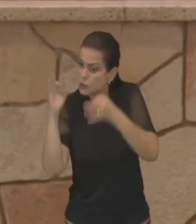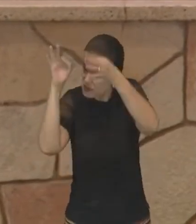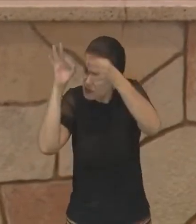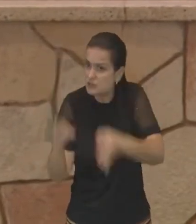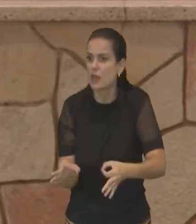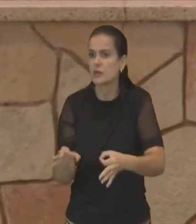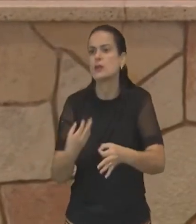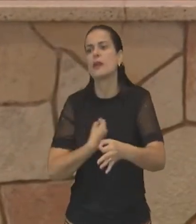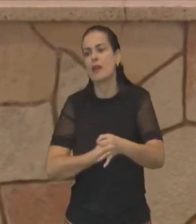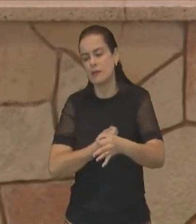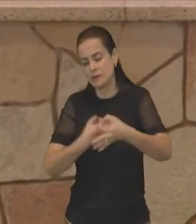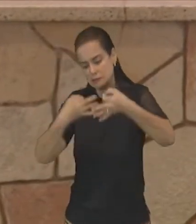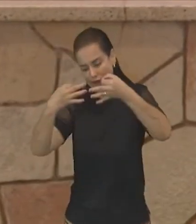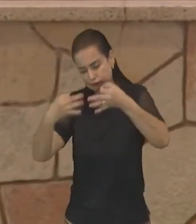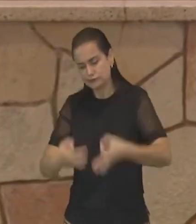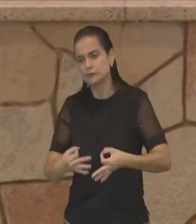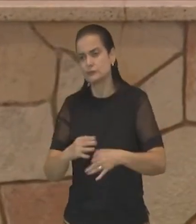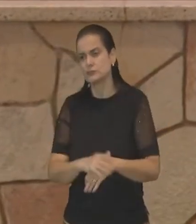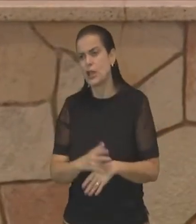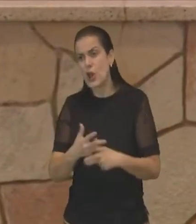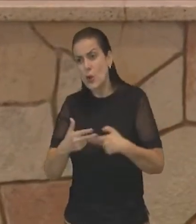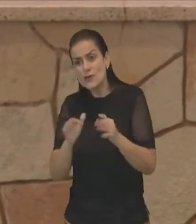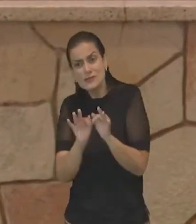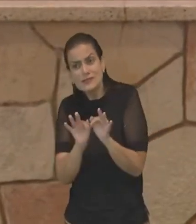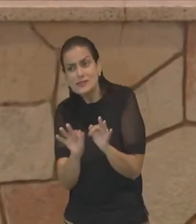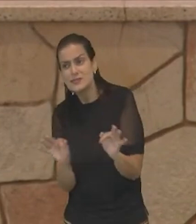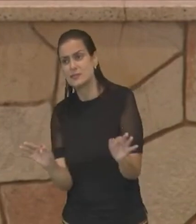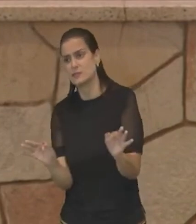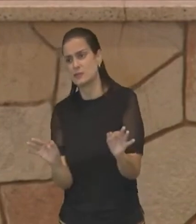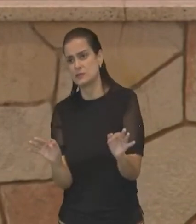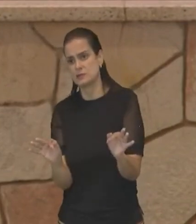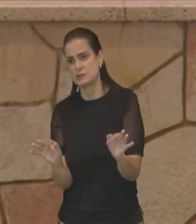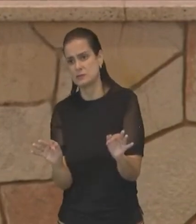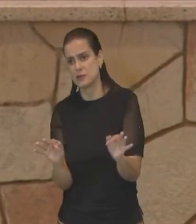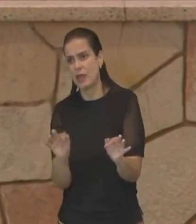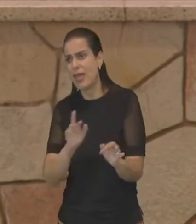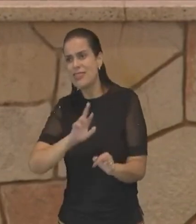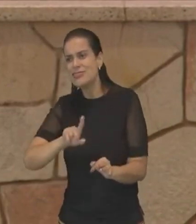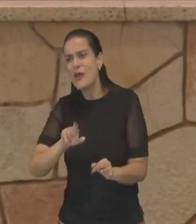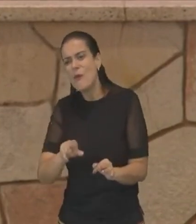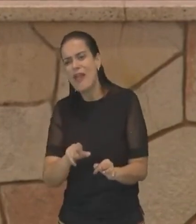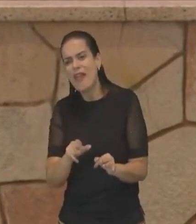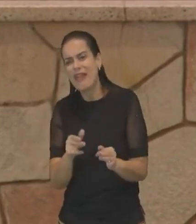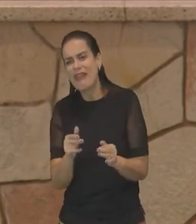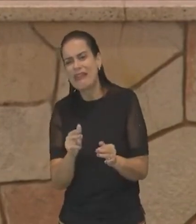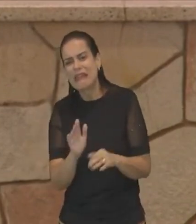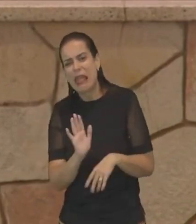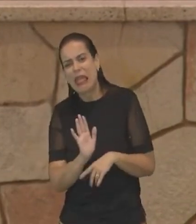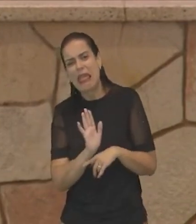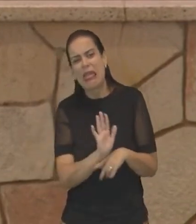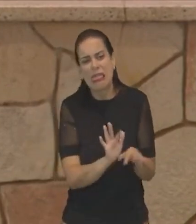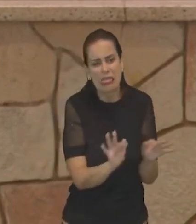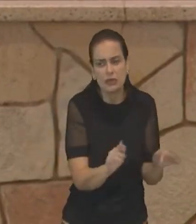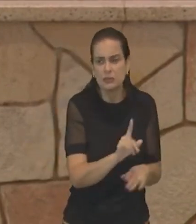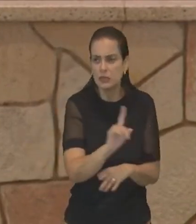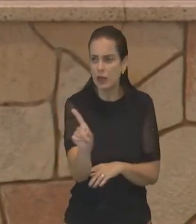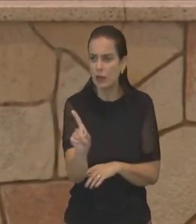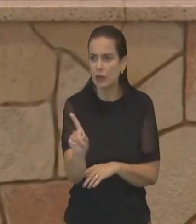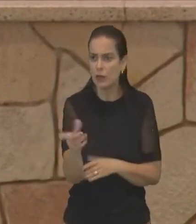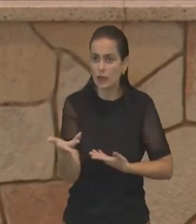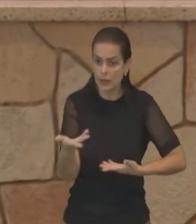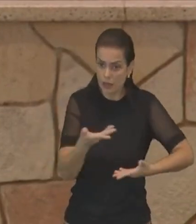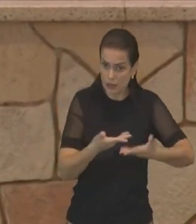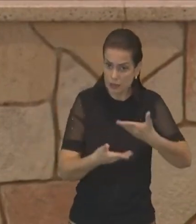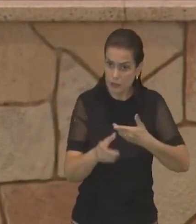em santidade, querido, é coisa tão simples. Não é favor nenhum, e a gente se sente tão bem, e a gente se relaciona bem com o